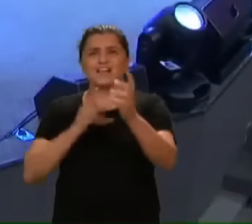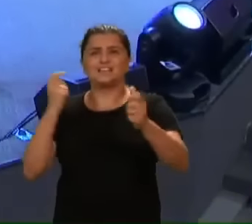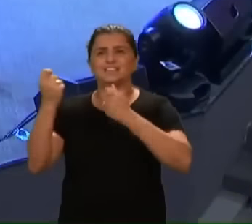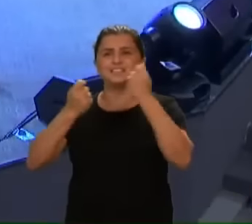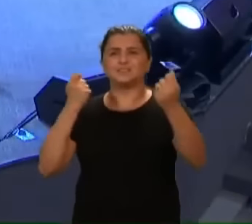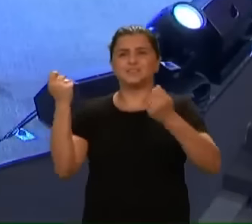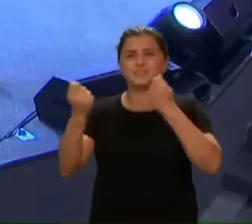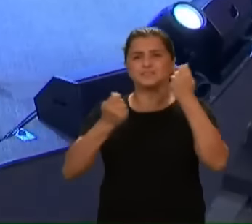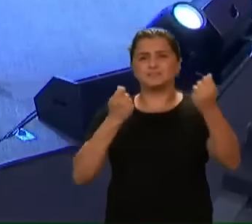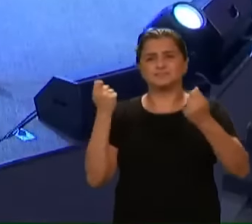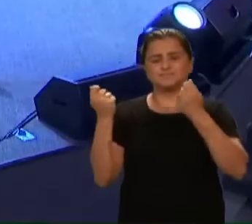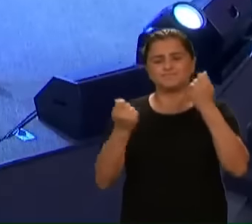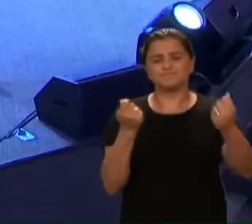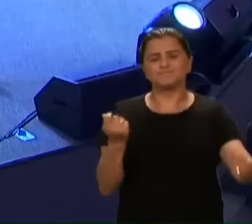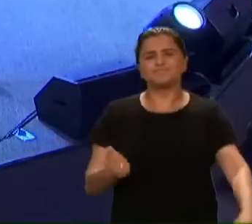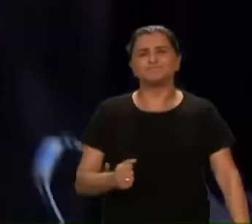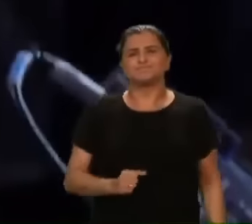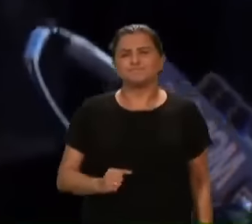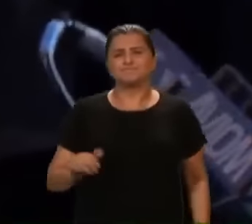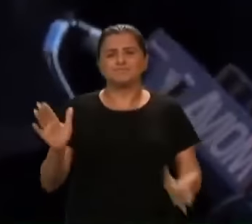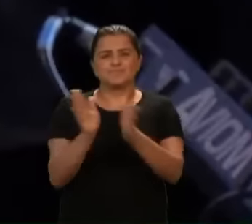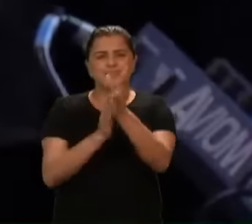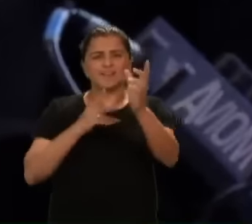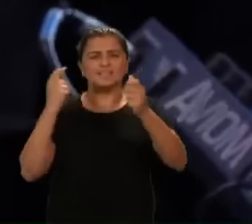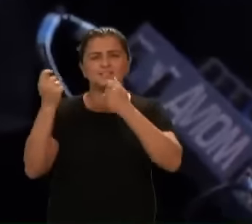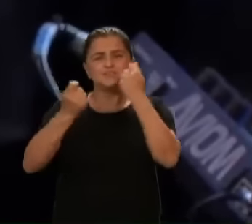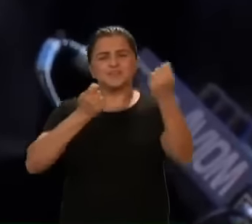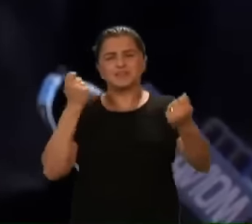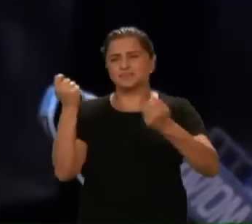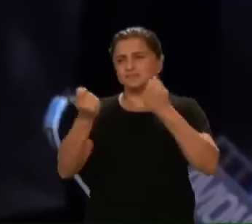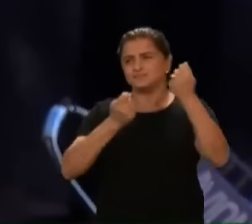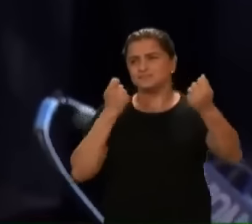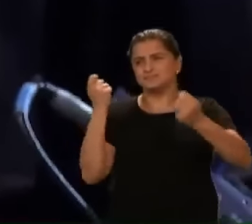Aleluia. Oh, aleluia.